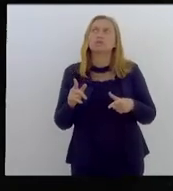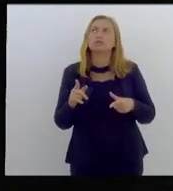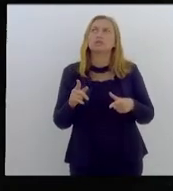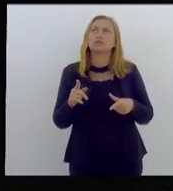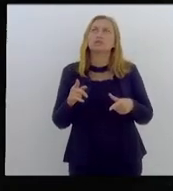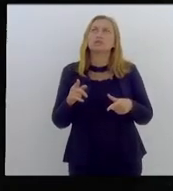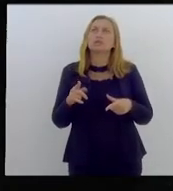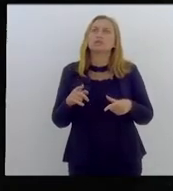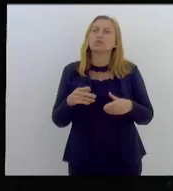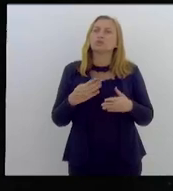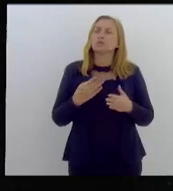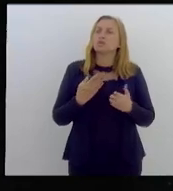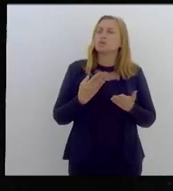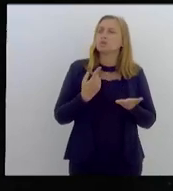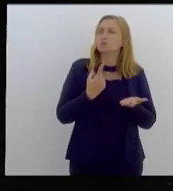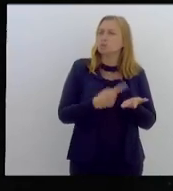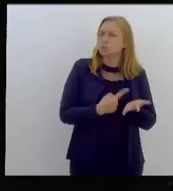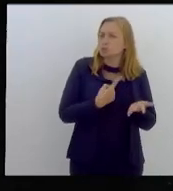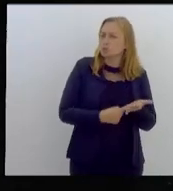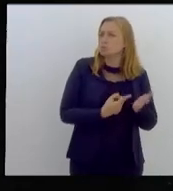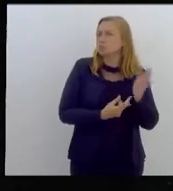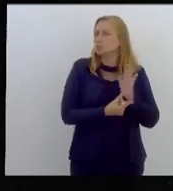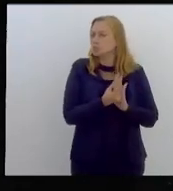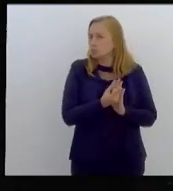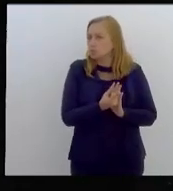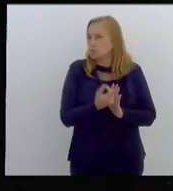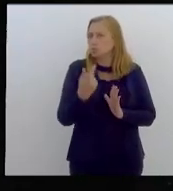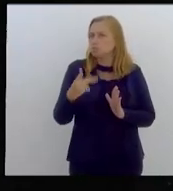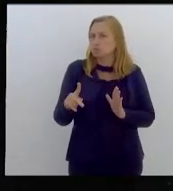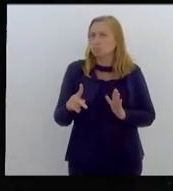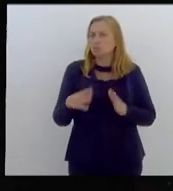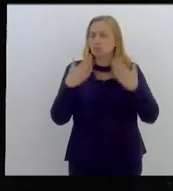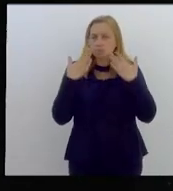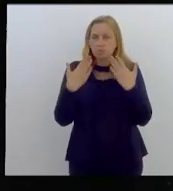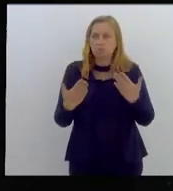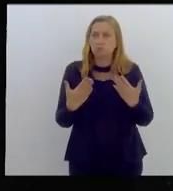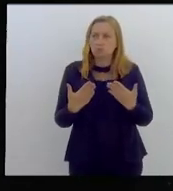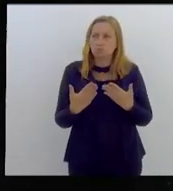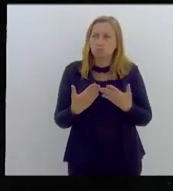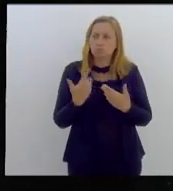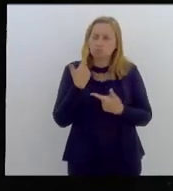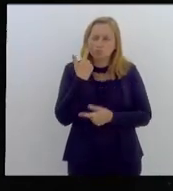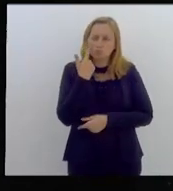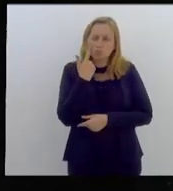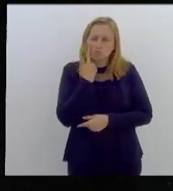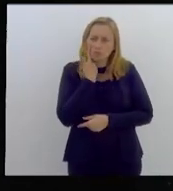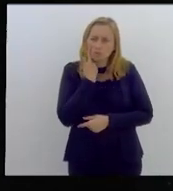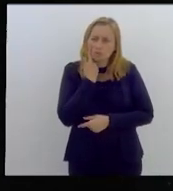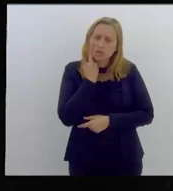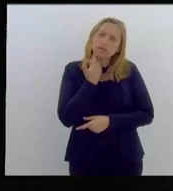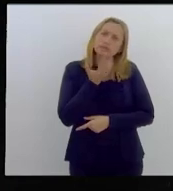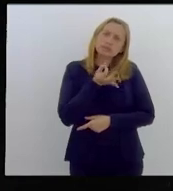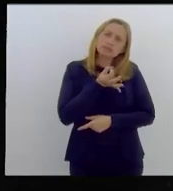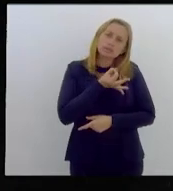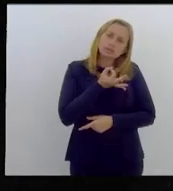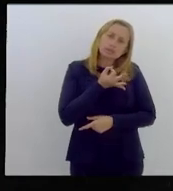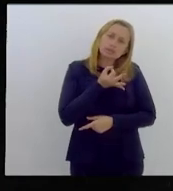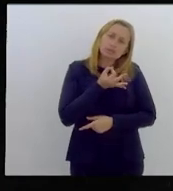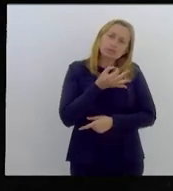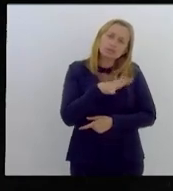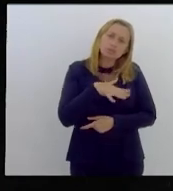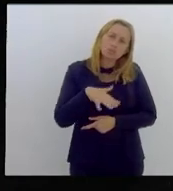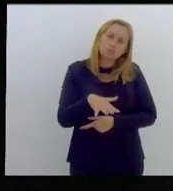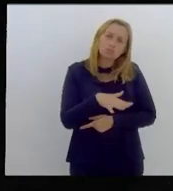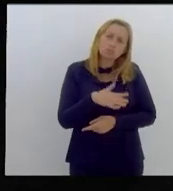e comprometidas pelo orçamento na sua apresentação, a gente vê que efetivamente essas